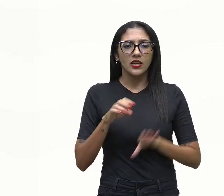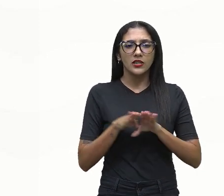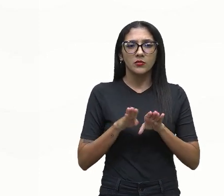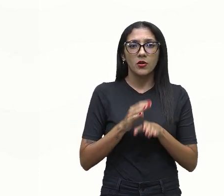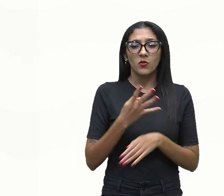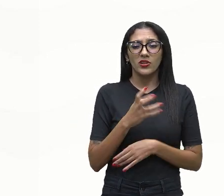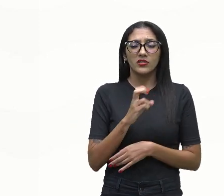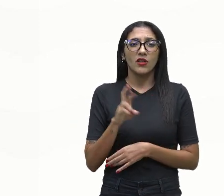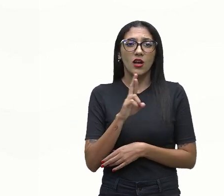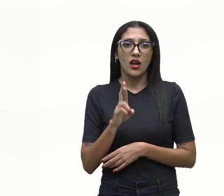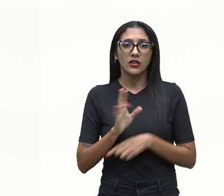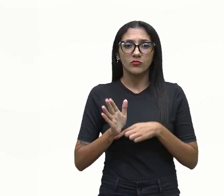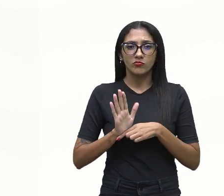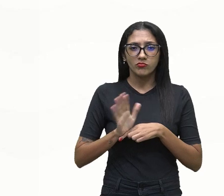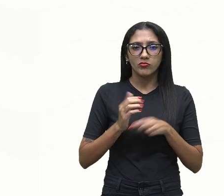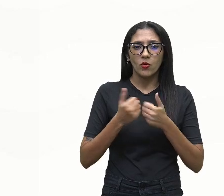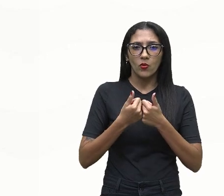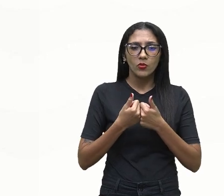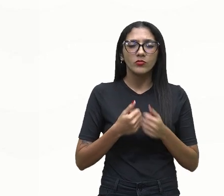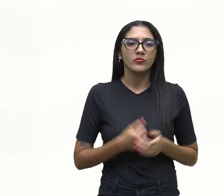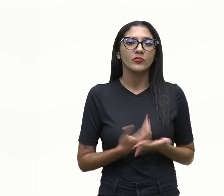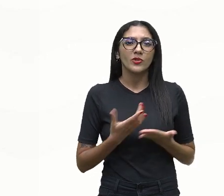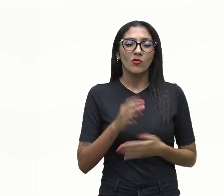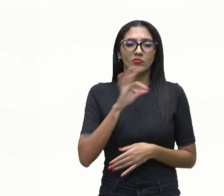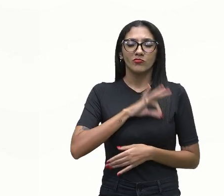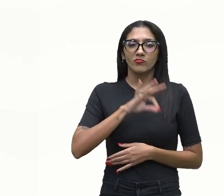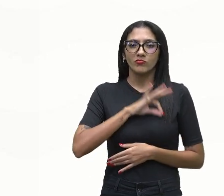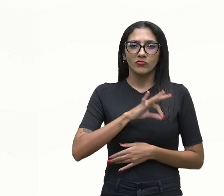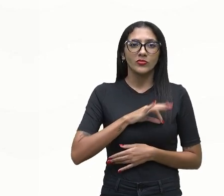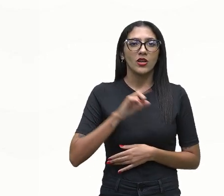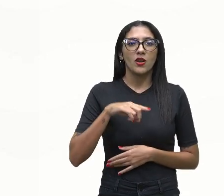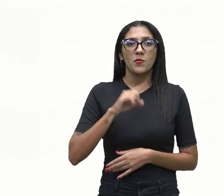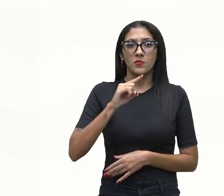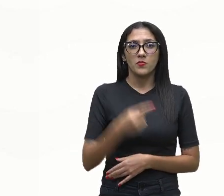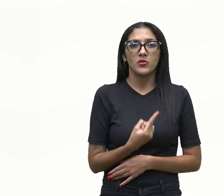transporte, o seu salário efetivo é de R$